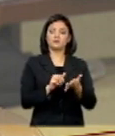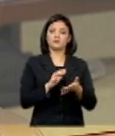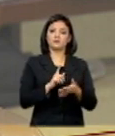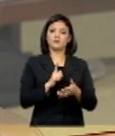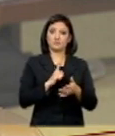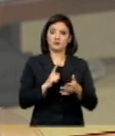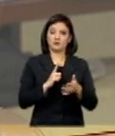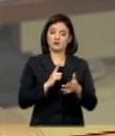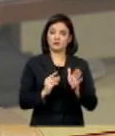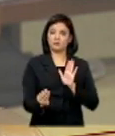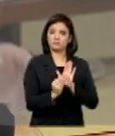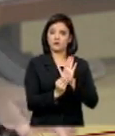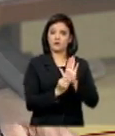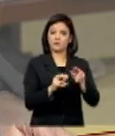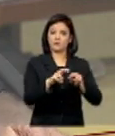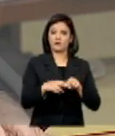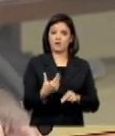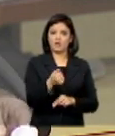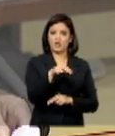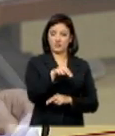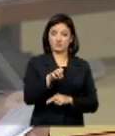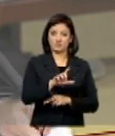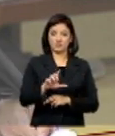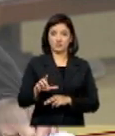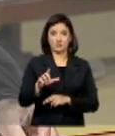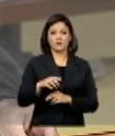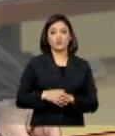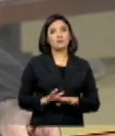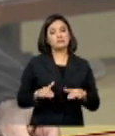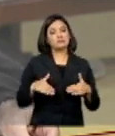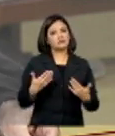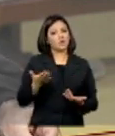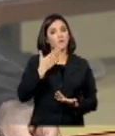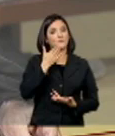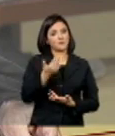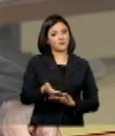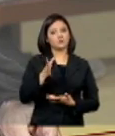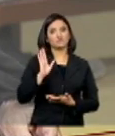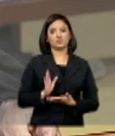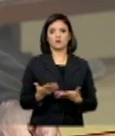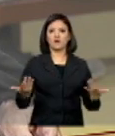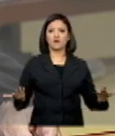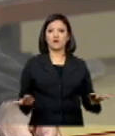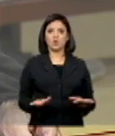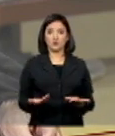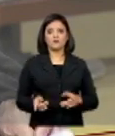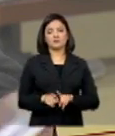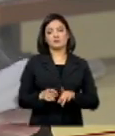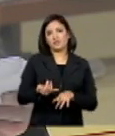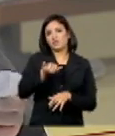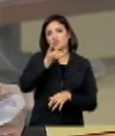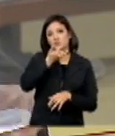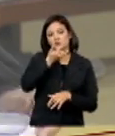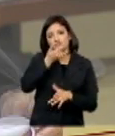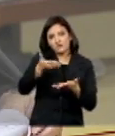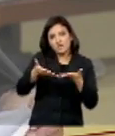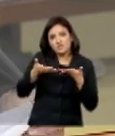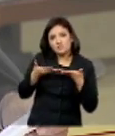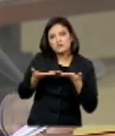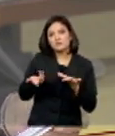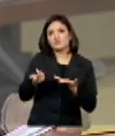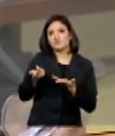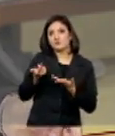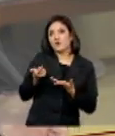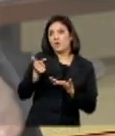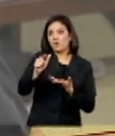anel então pediu já de antemão vênia pelas opiniões em relação às opiniões em